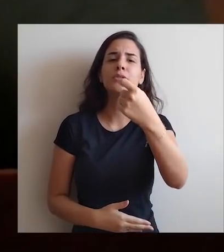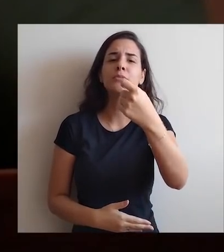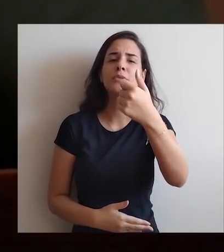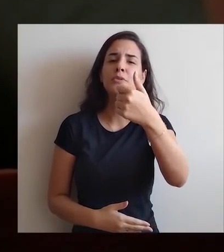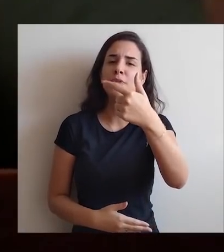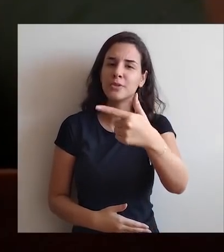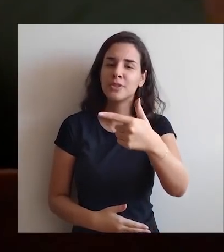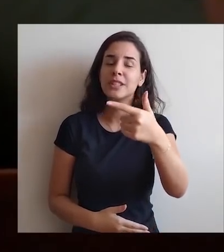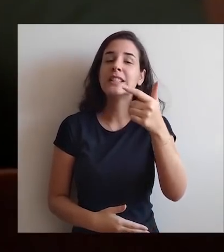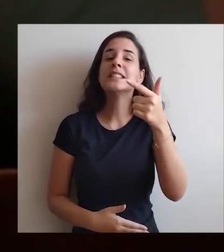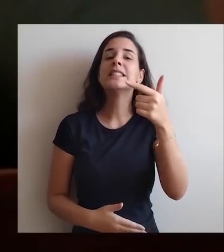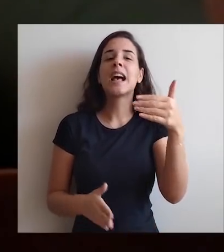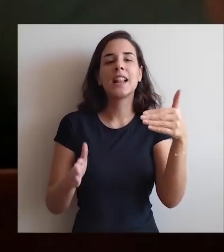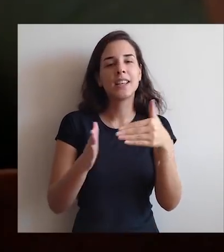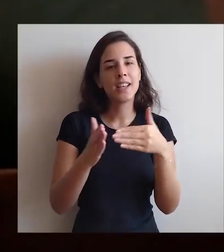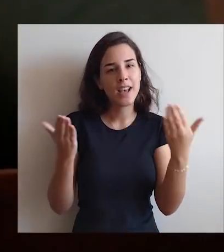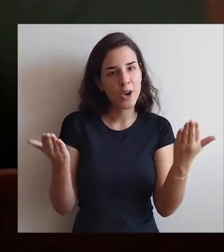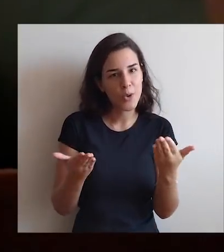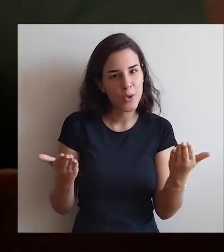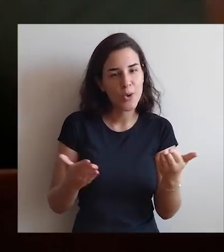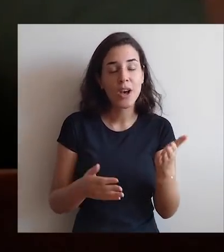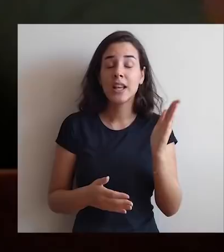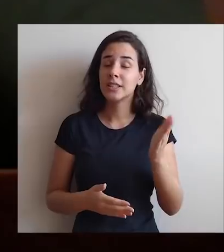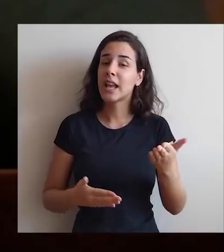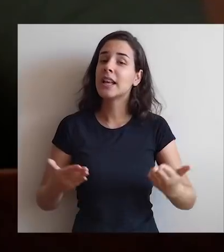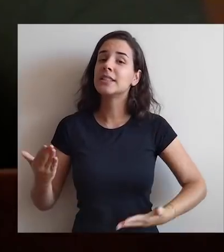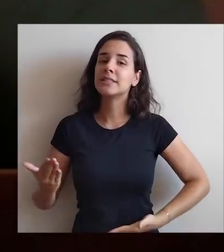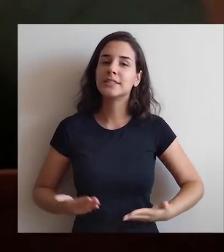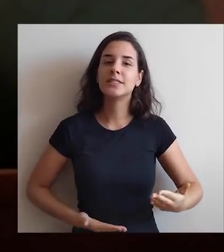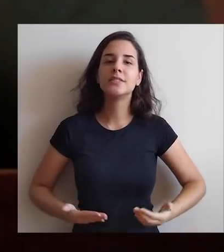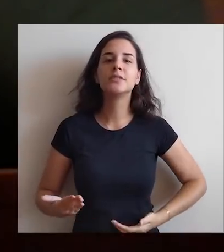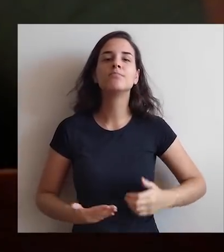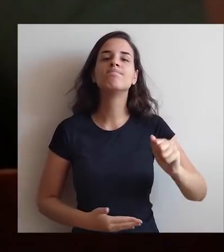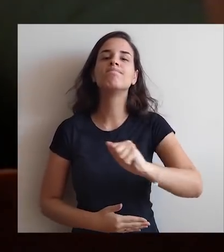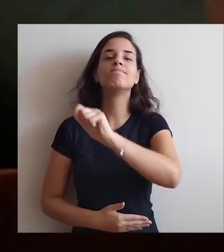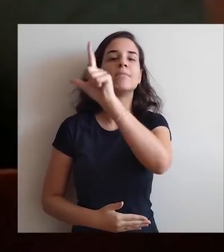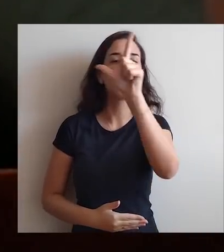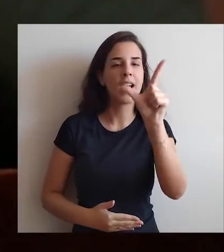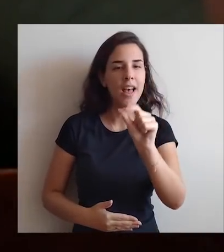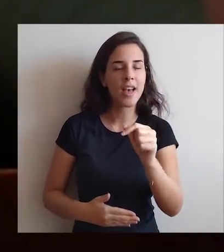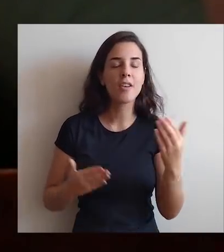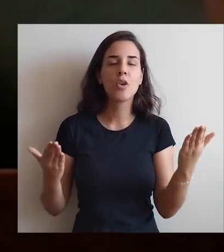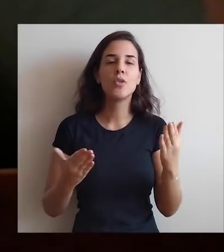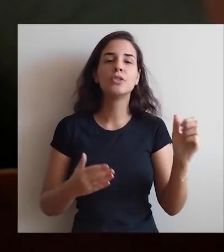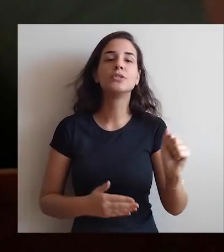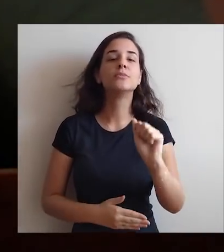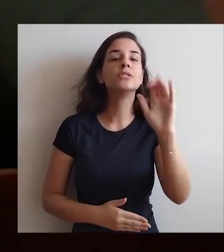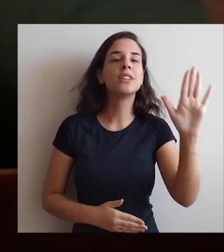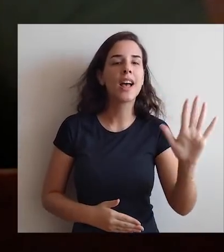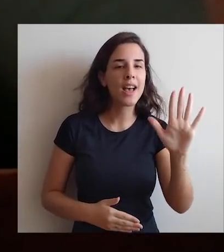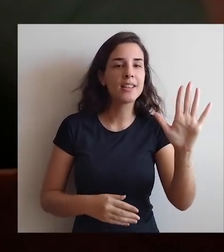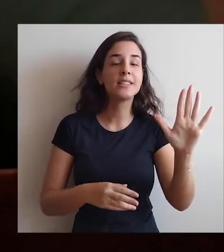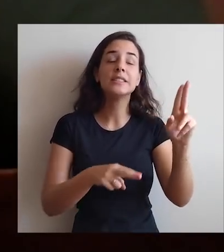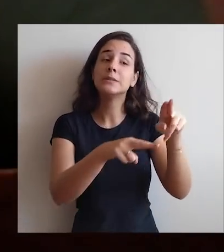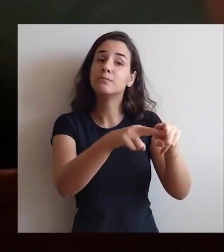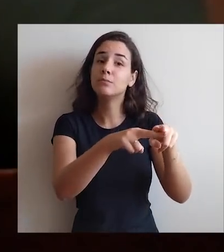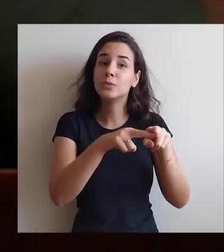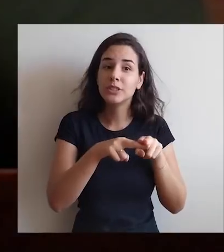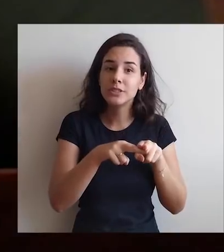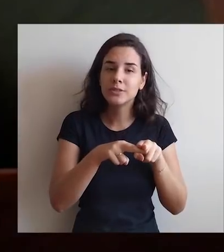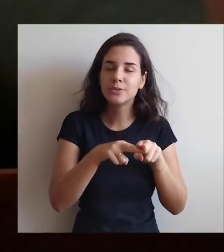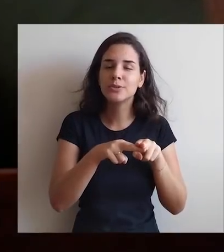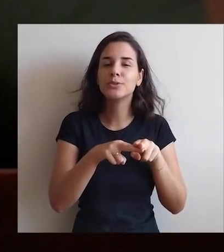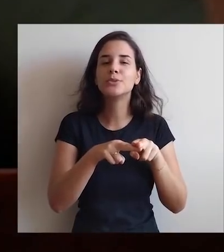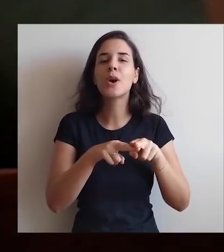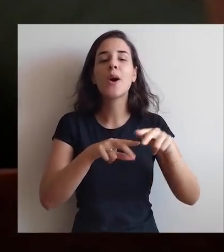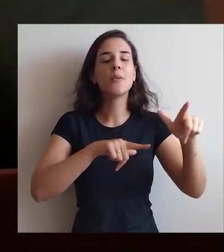desde o ano de 2012. Já servimos ao Senhor no continente africano, hoje estamos no Sudeste Asiático